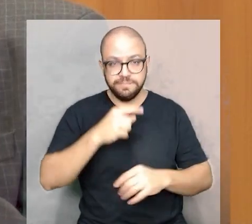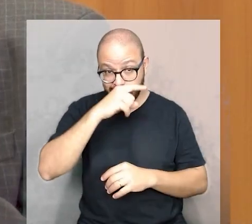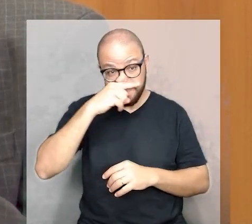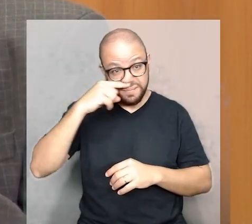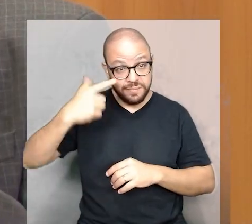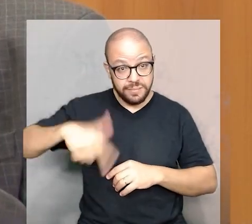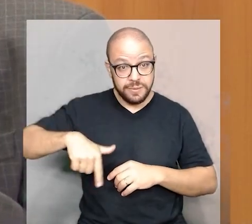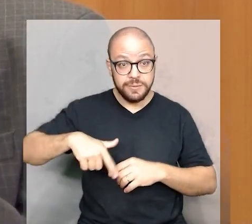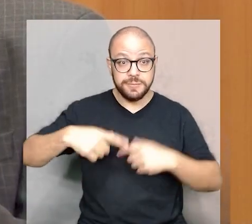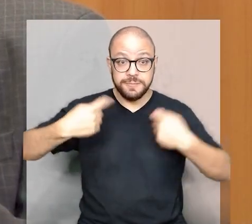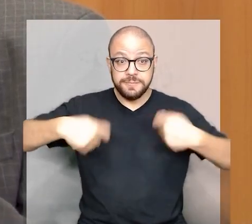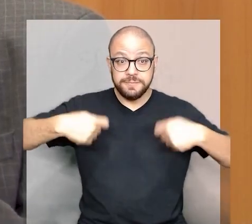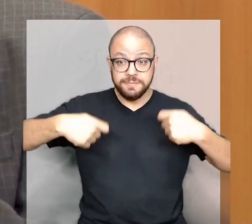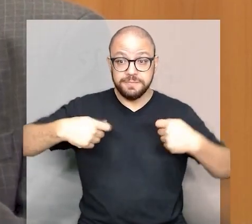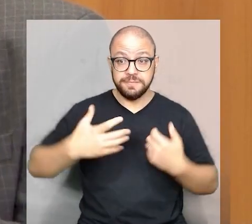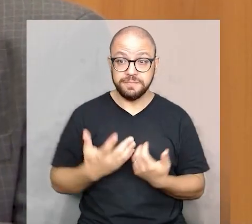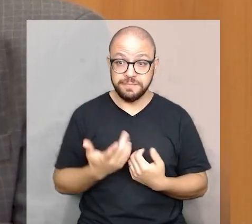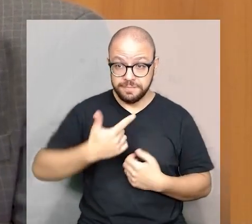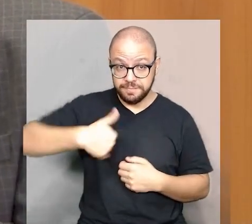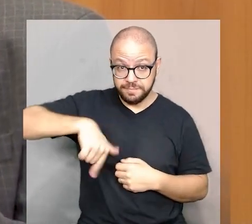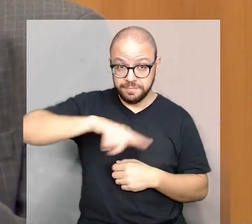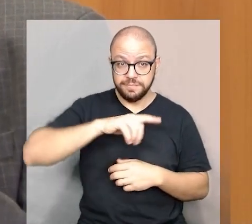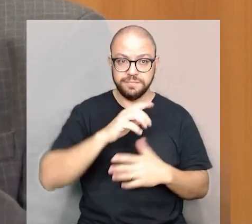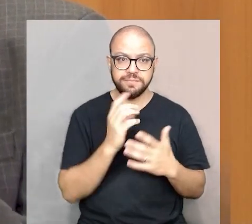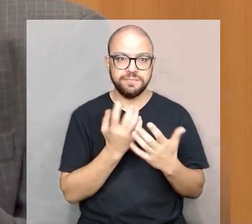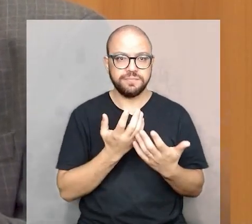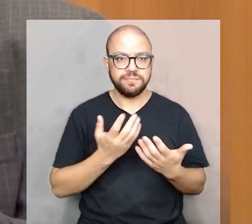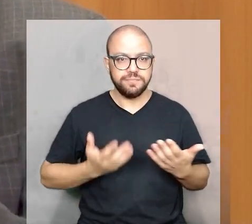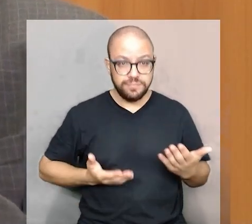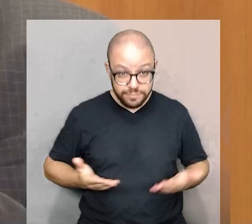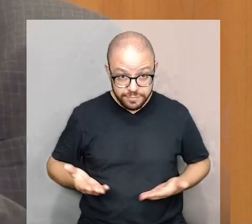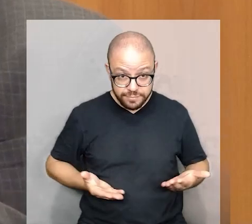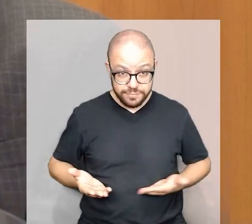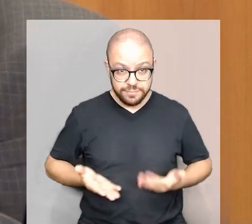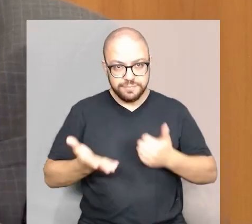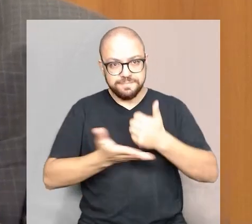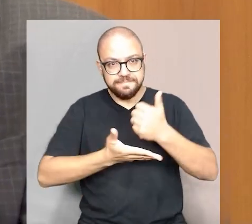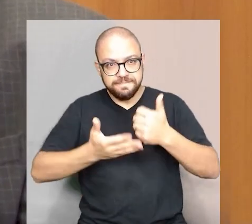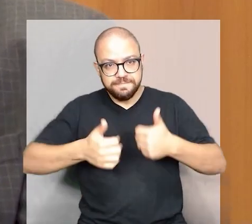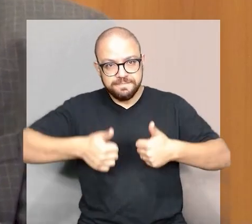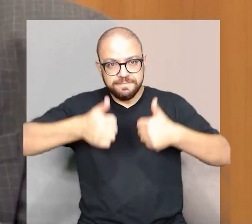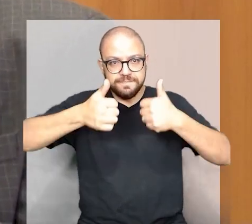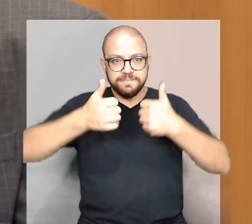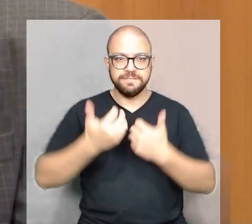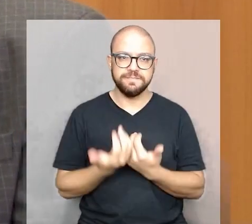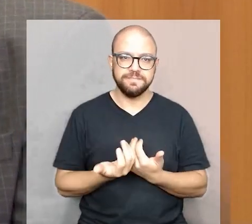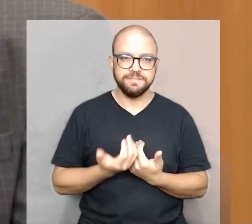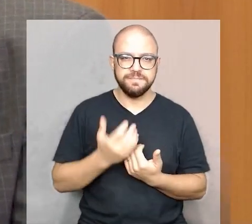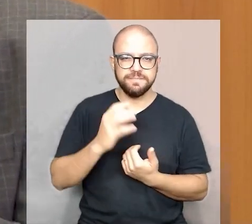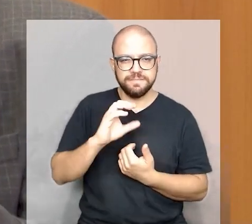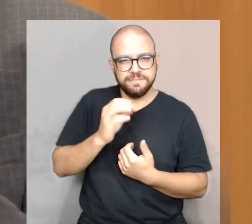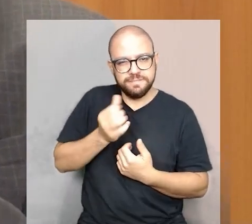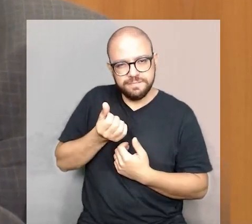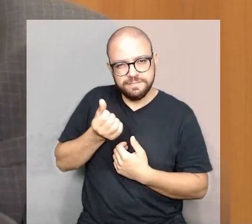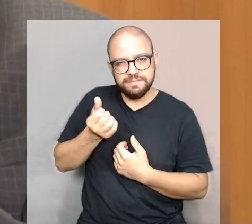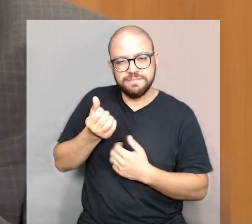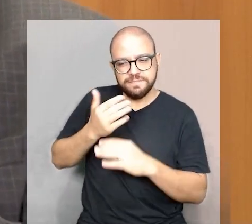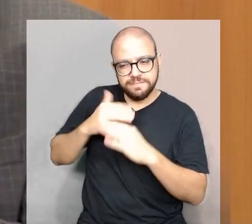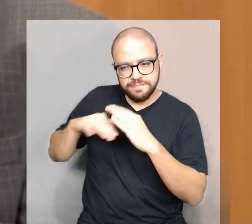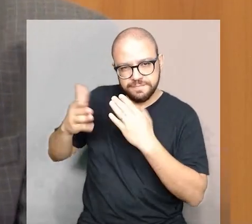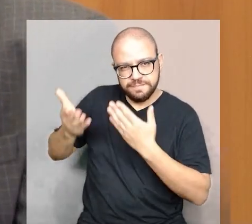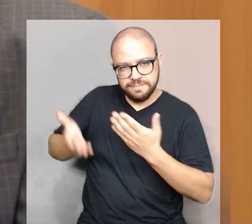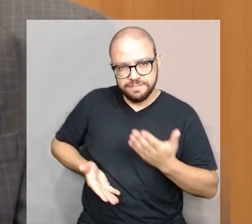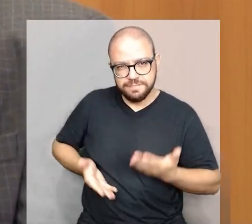uma necessidade também de estruturar melhor os nossos servidores. Isso tudo, não só a remuneração, mas também encaminhando C6, F6 para